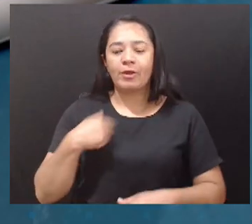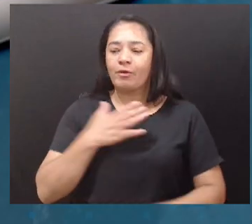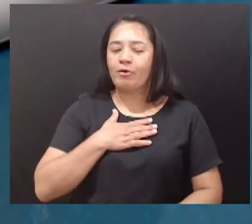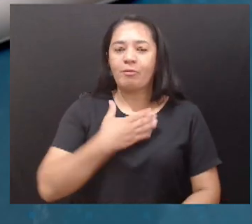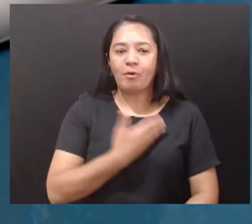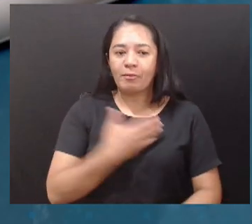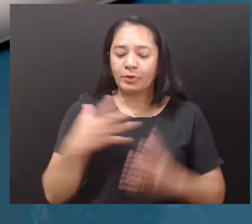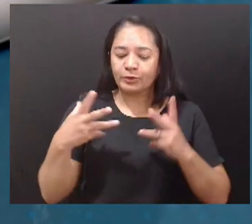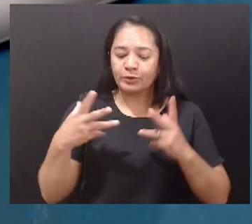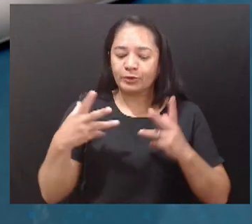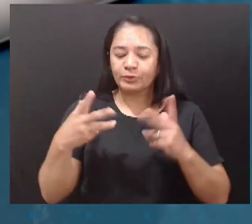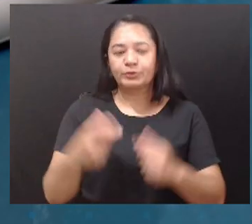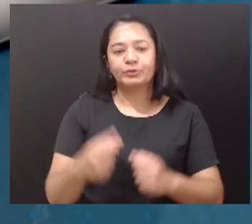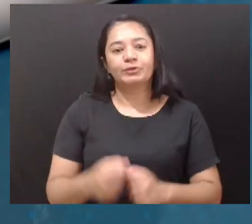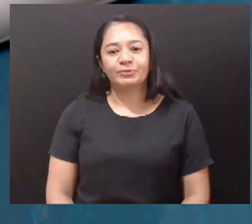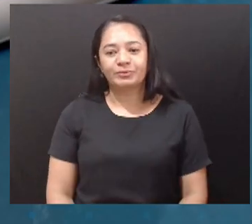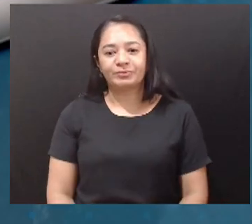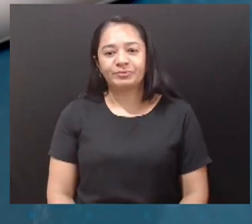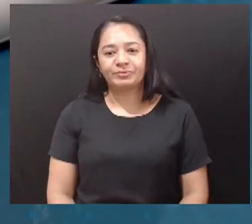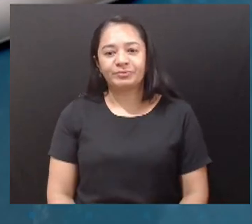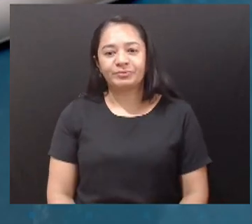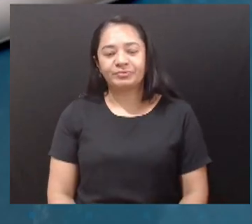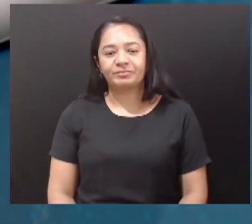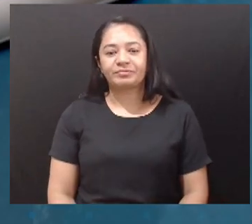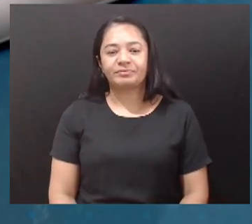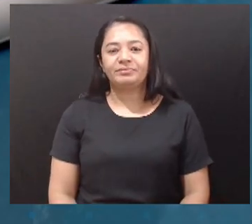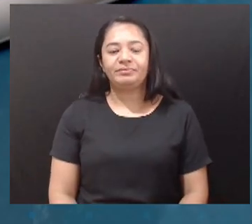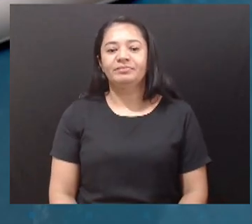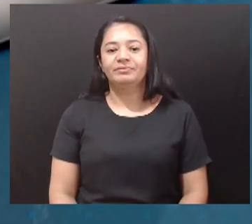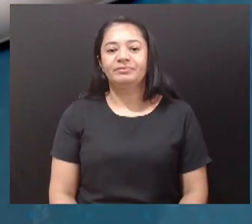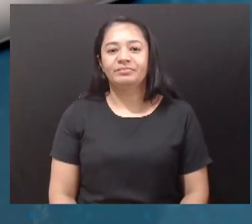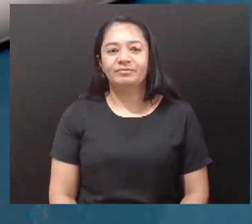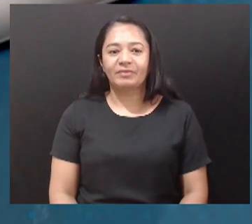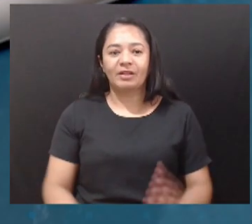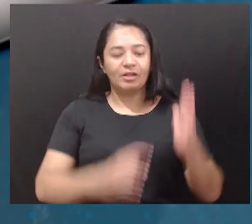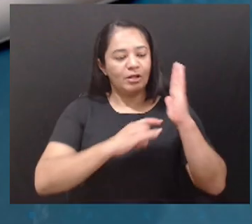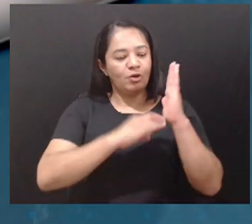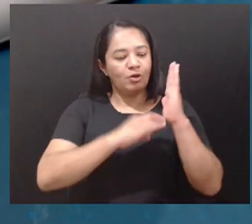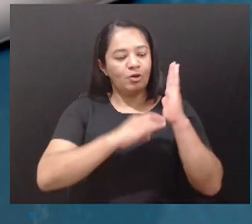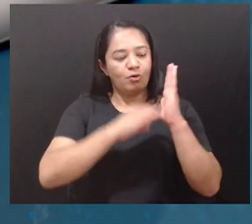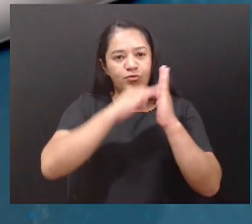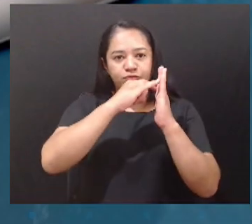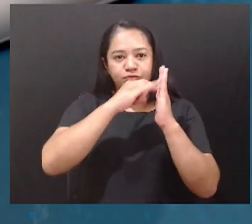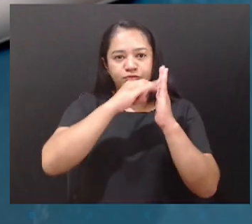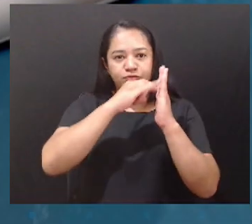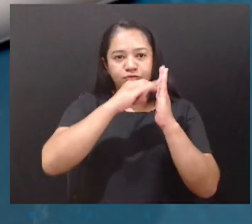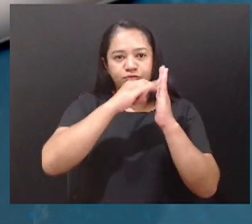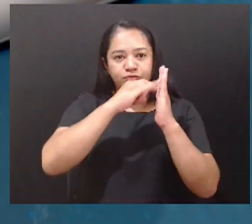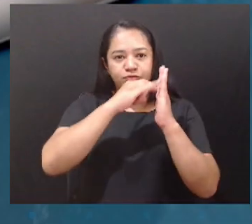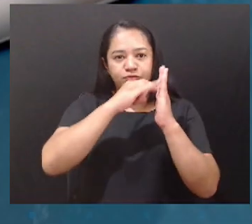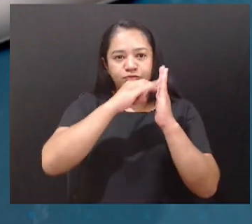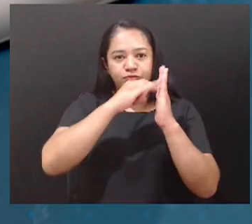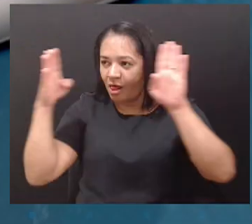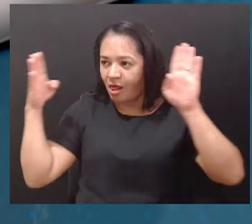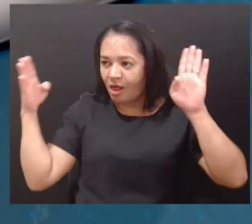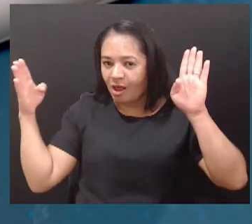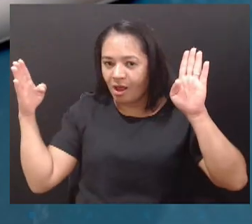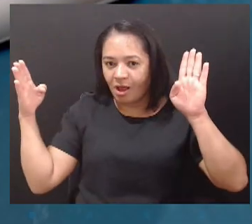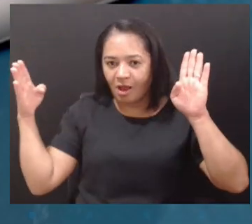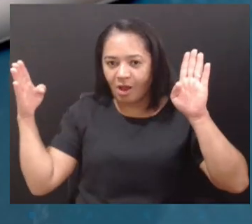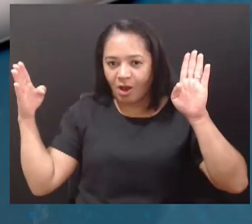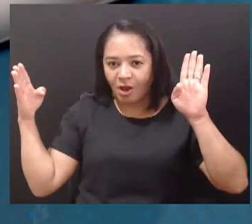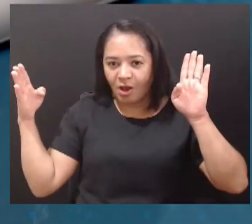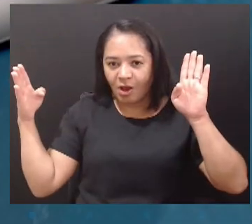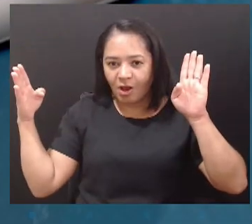sala, né? Aí a hora que saiu do elevador, que entrou na sala, apareceu lá quase o tamanho da porta, quem era? O cara. É o Cristiano Ronaldo. Eu